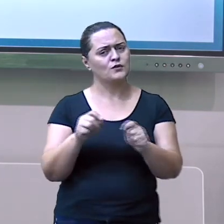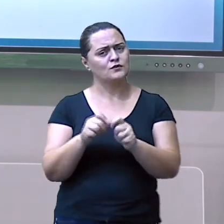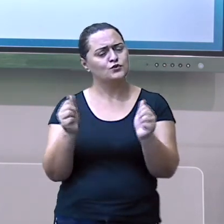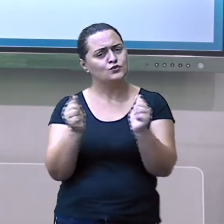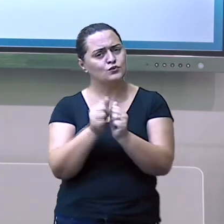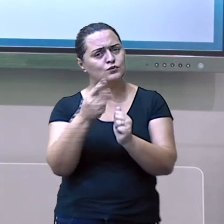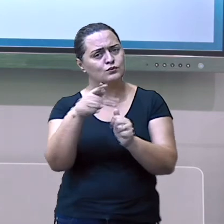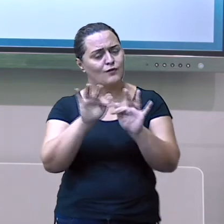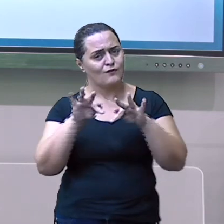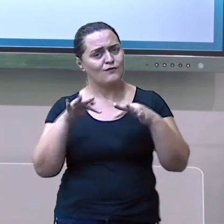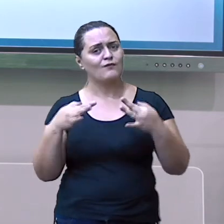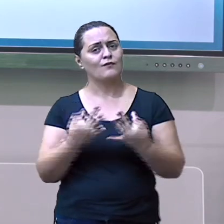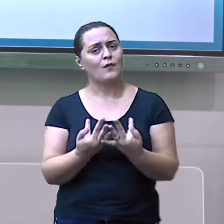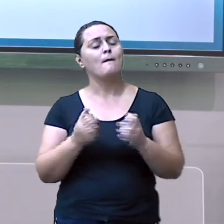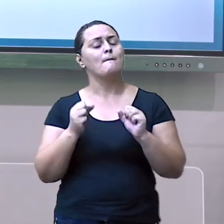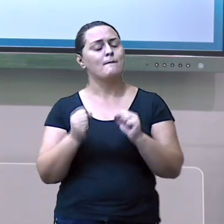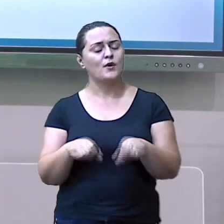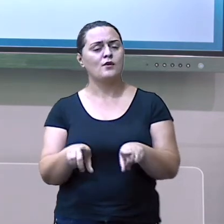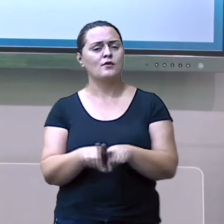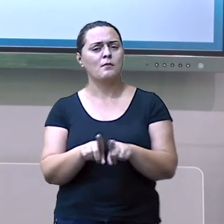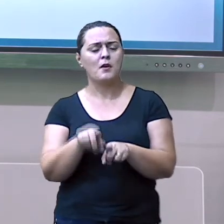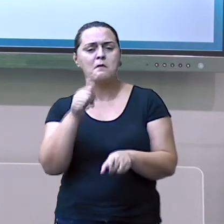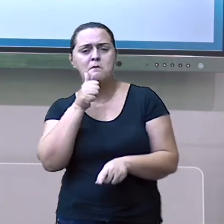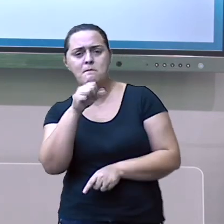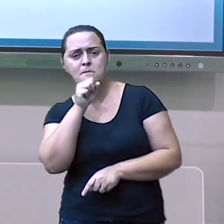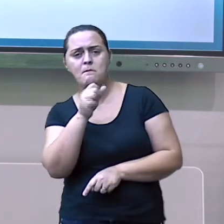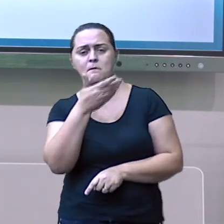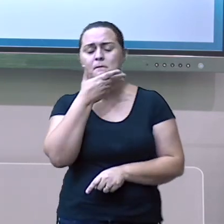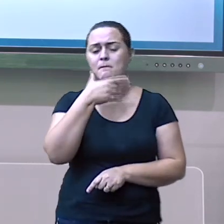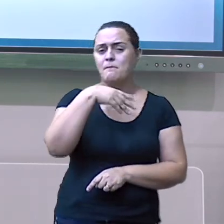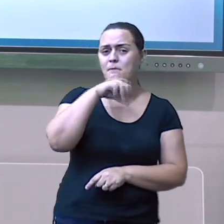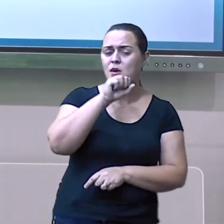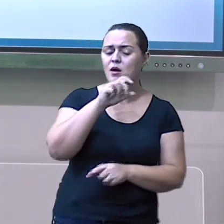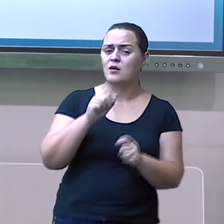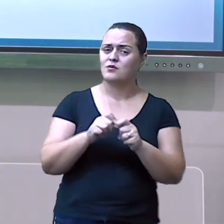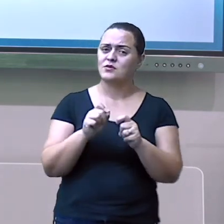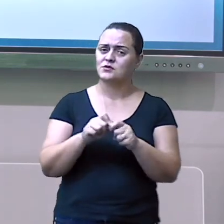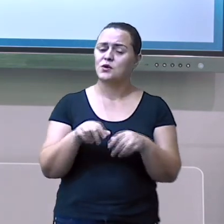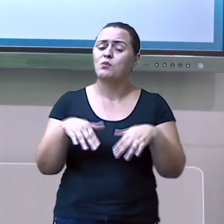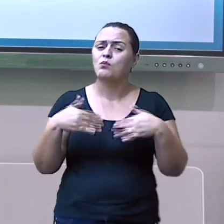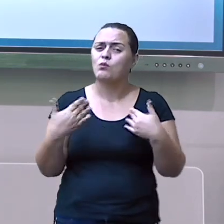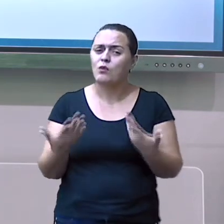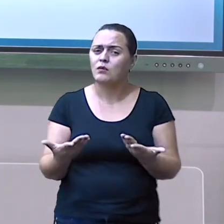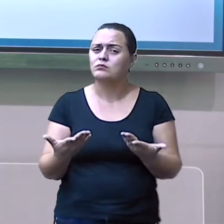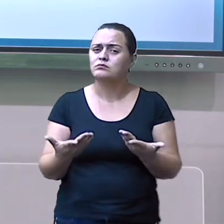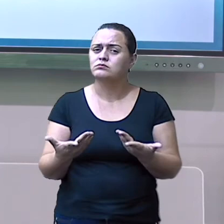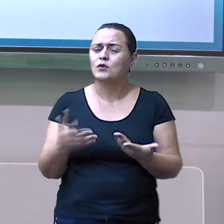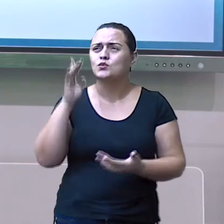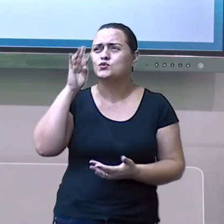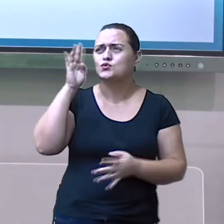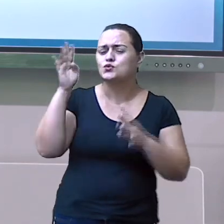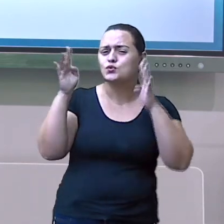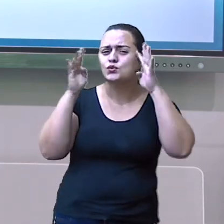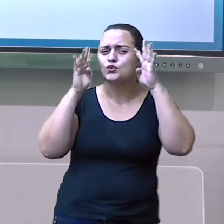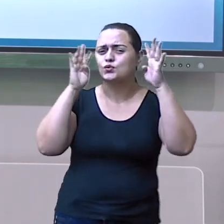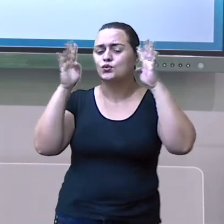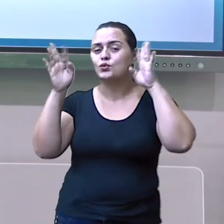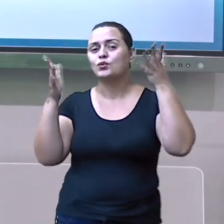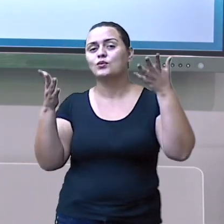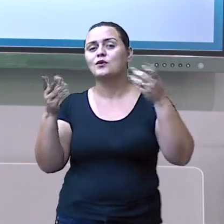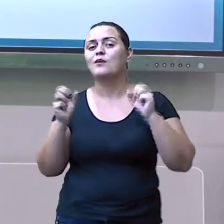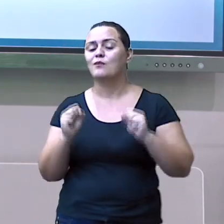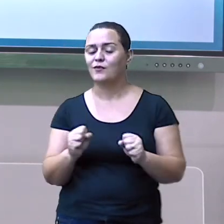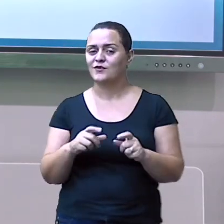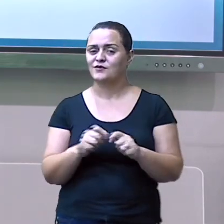ali os objetivos da família, quais são as metas, os propósitos. Muito bacana. Isso